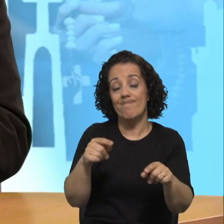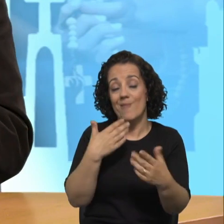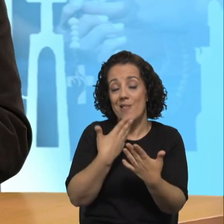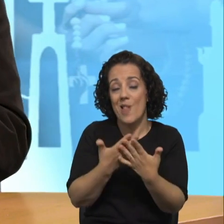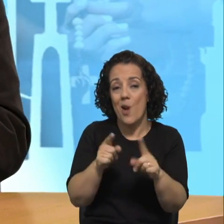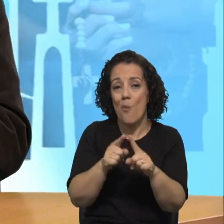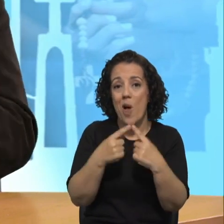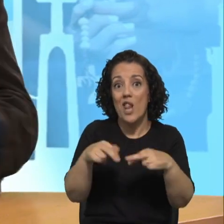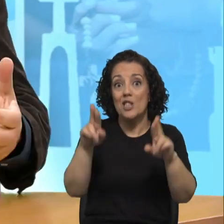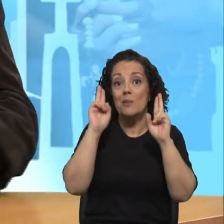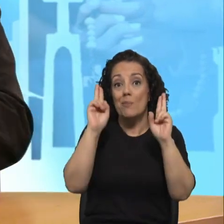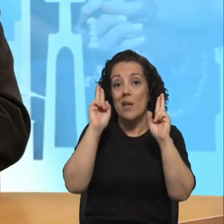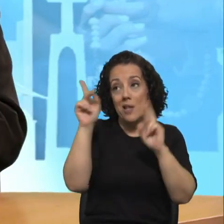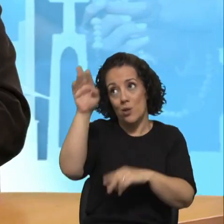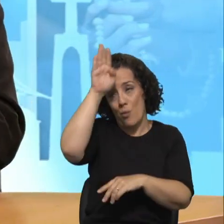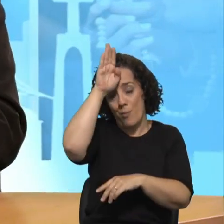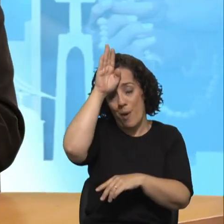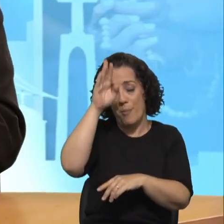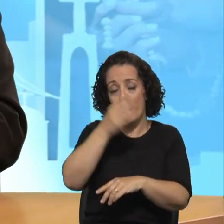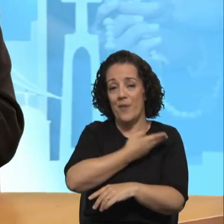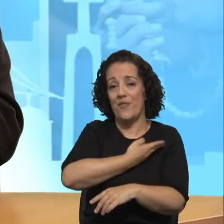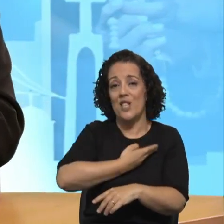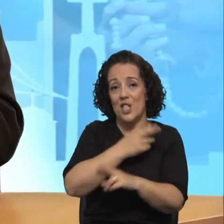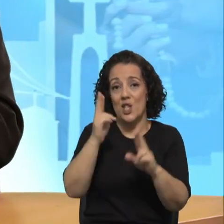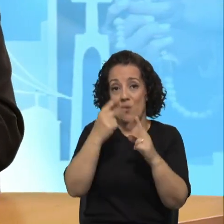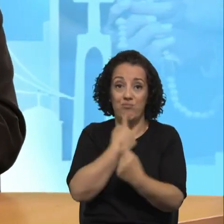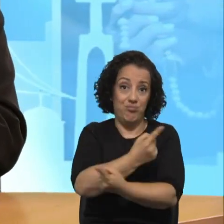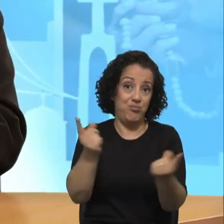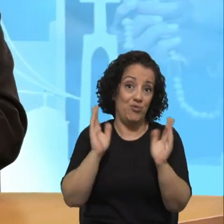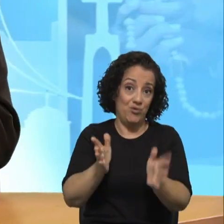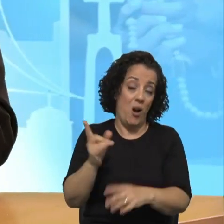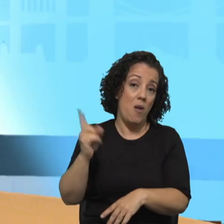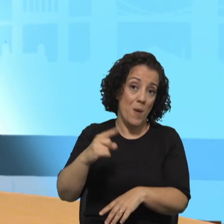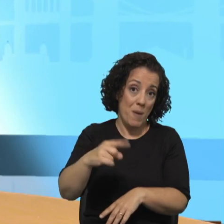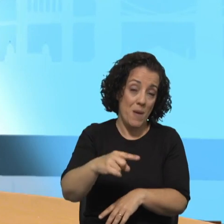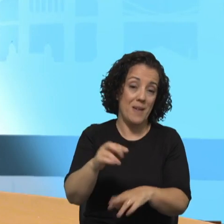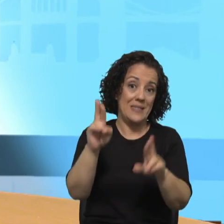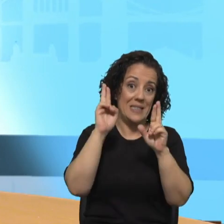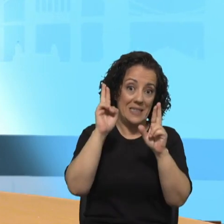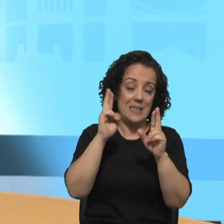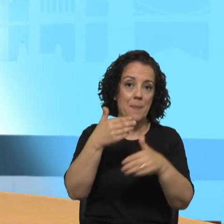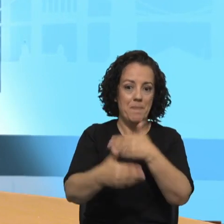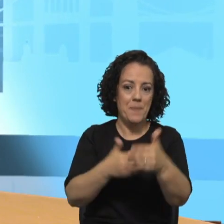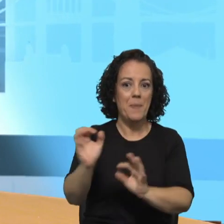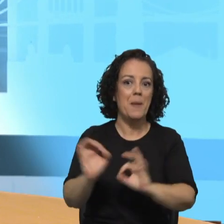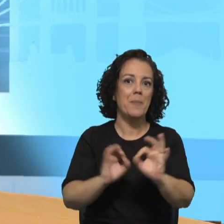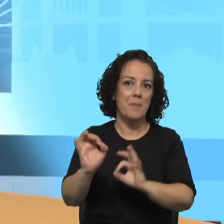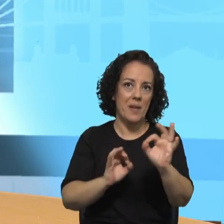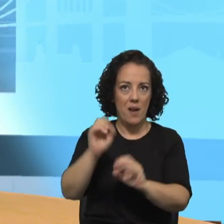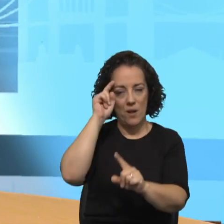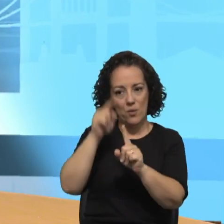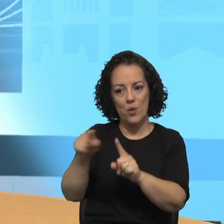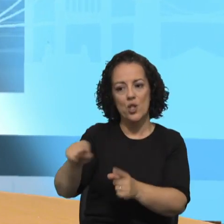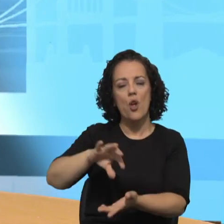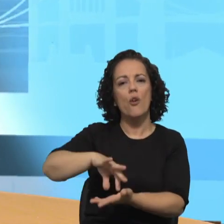é alimentada pelo próprio Papa Francisco. Que já o afirmou, e referindo também algo que esteja a ser preparado, nomeadamente pela Fundação